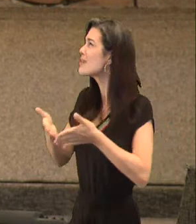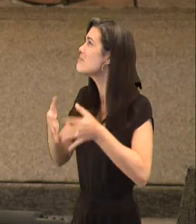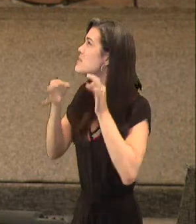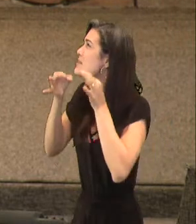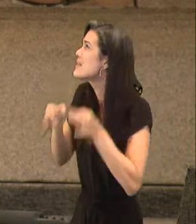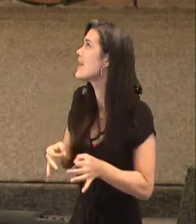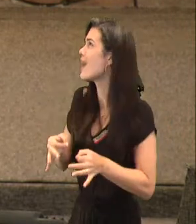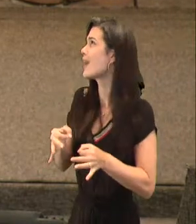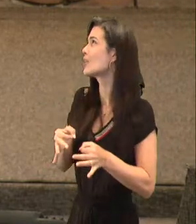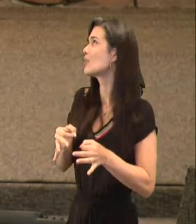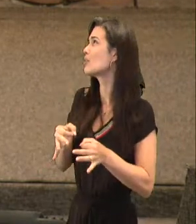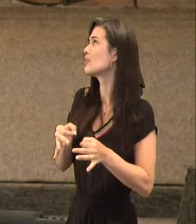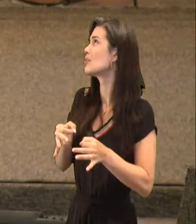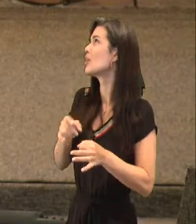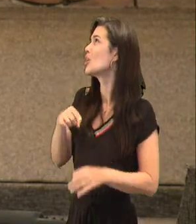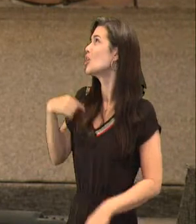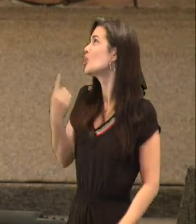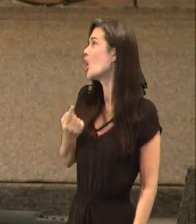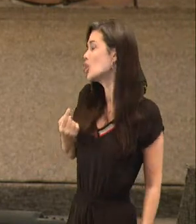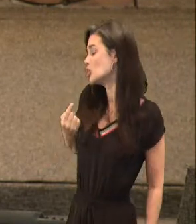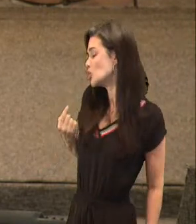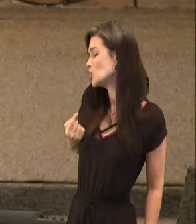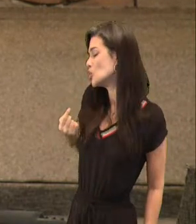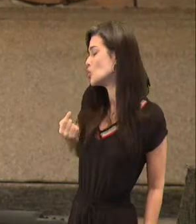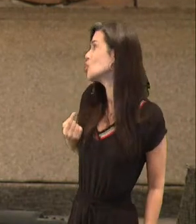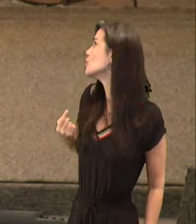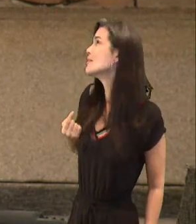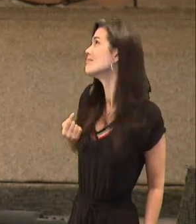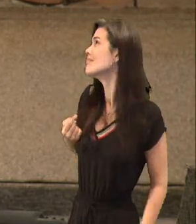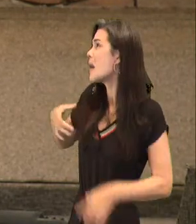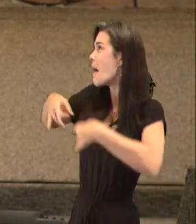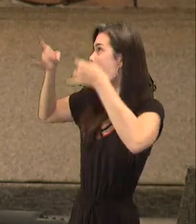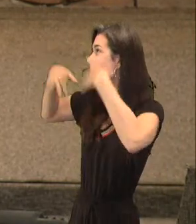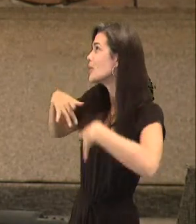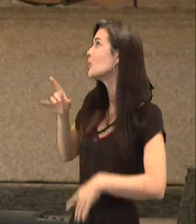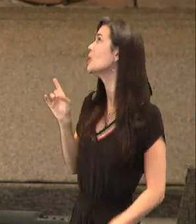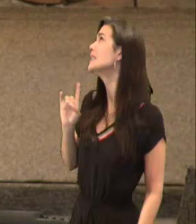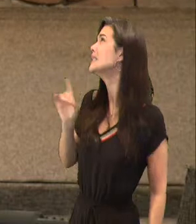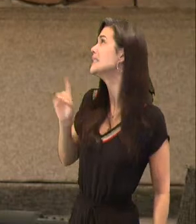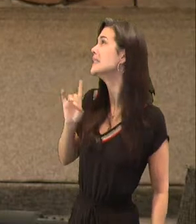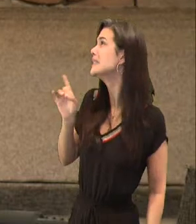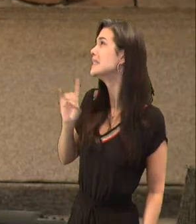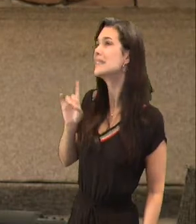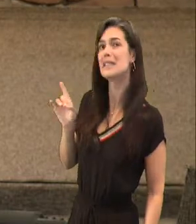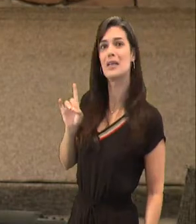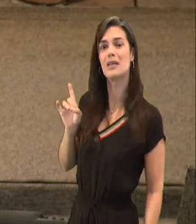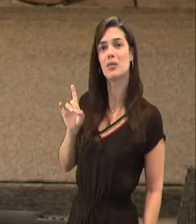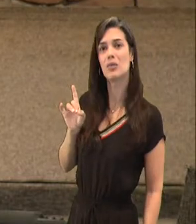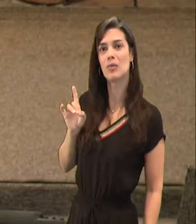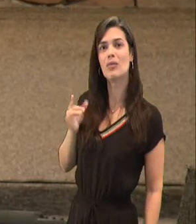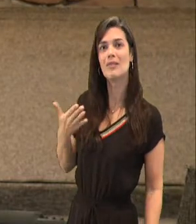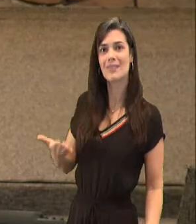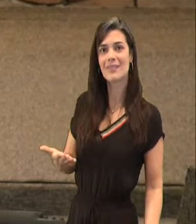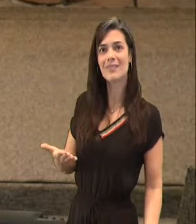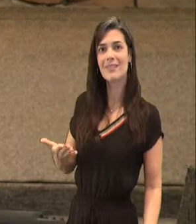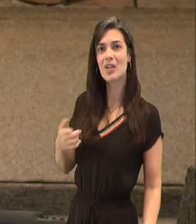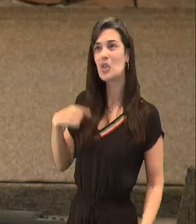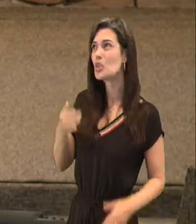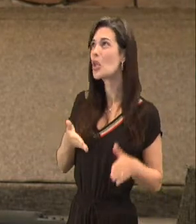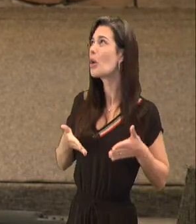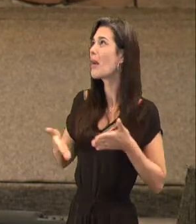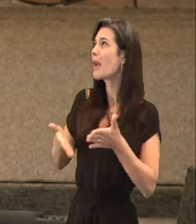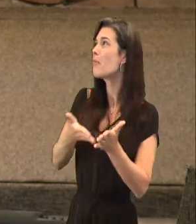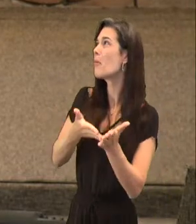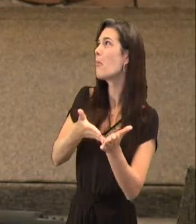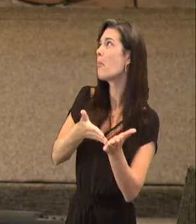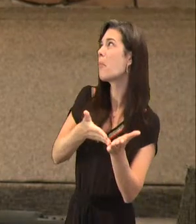não nos deixe sozinhos, não nos abandone, Senhor, não deixe que o nosso caminho culmine